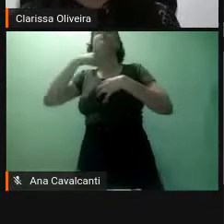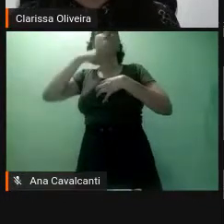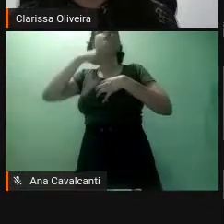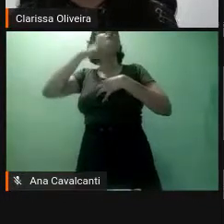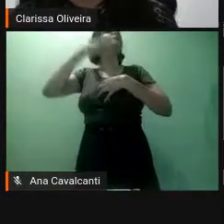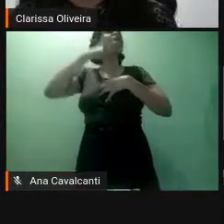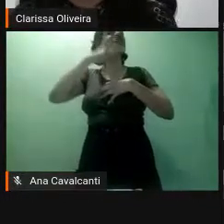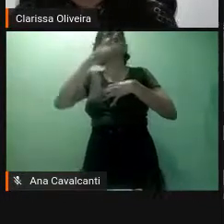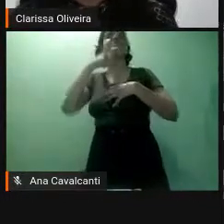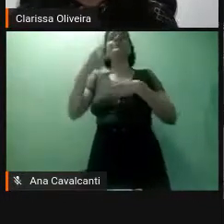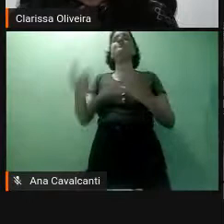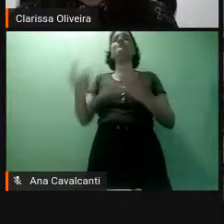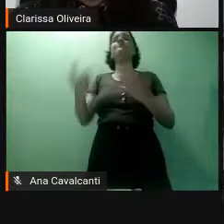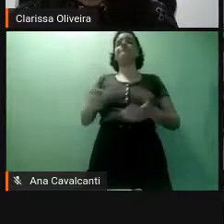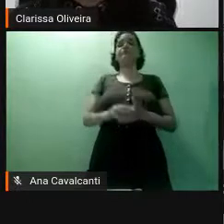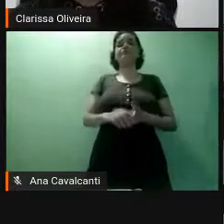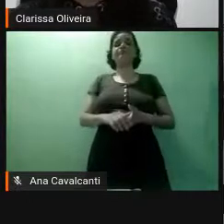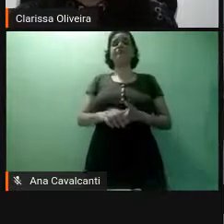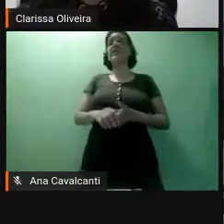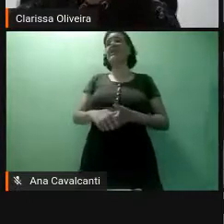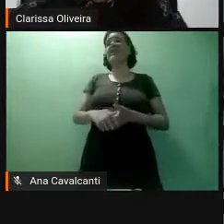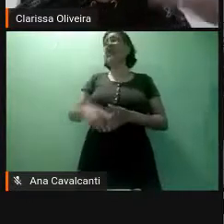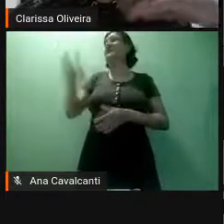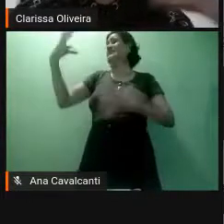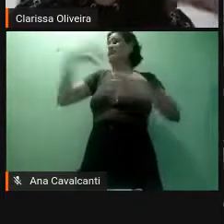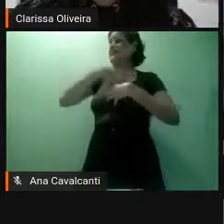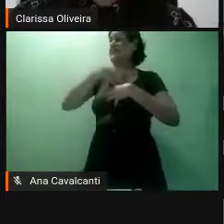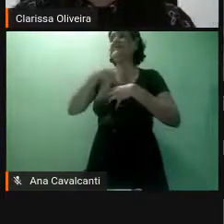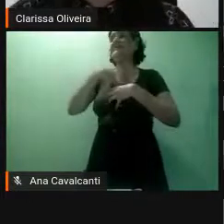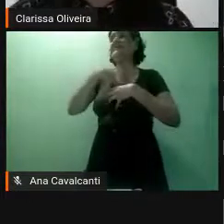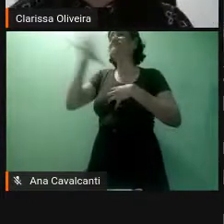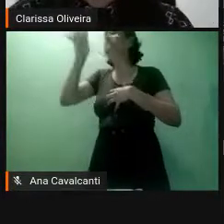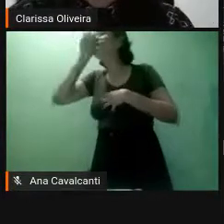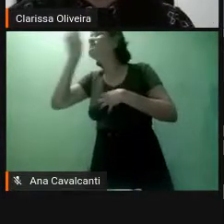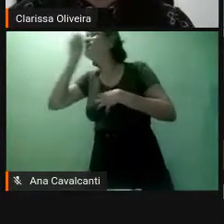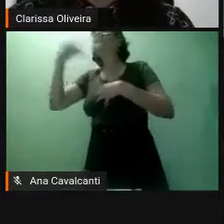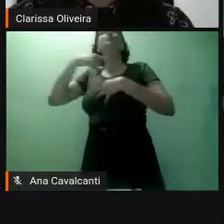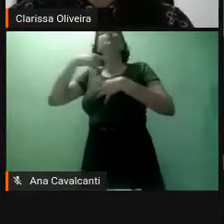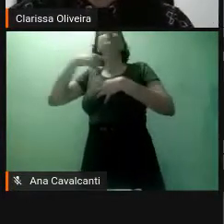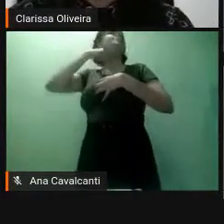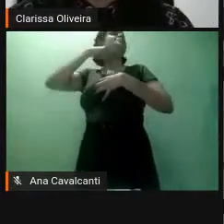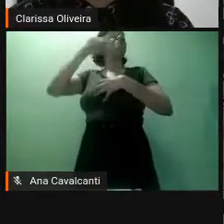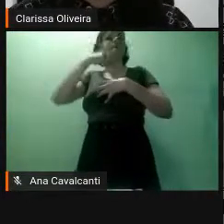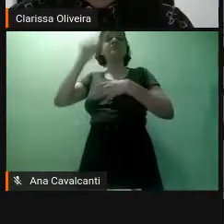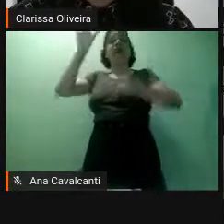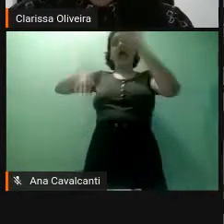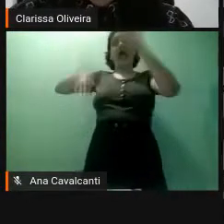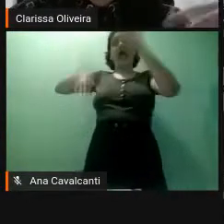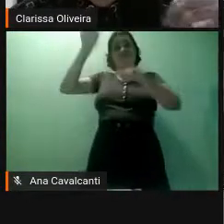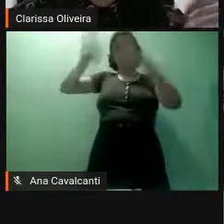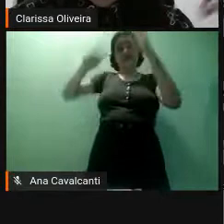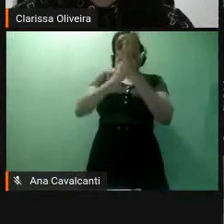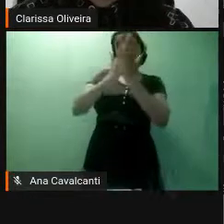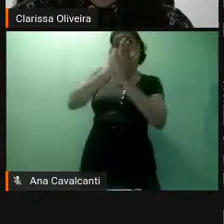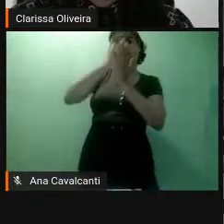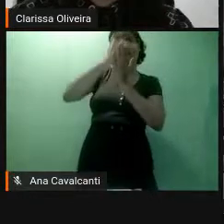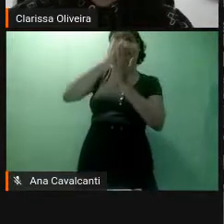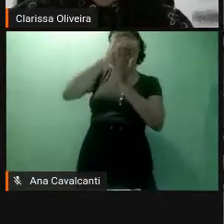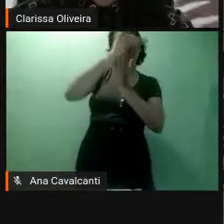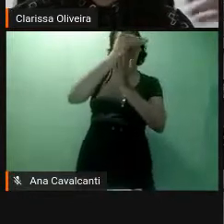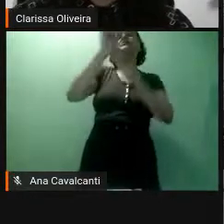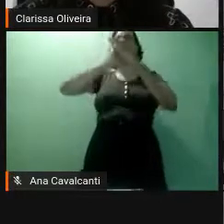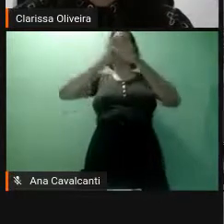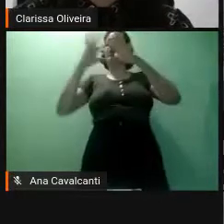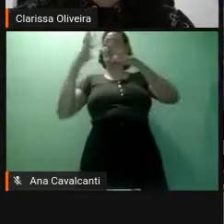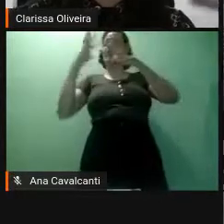cheiro das coisas e não consegue. Tanto é que, às vezes, né, logo no início dessa pandemia, eu